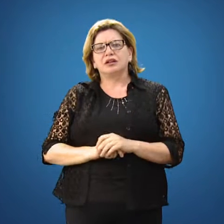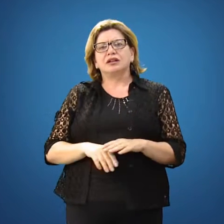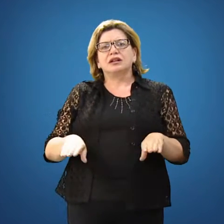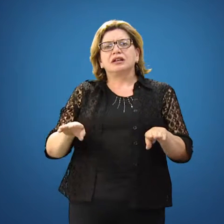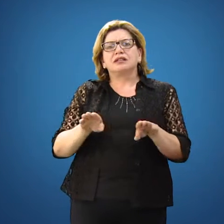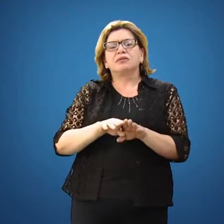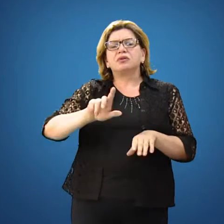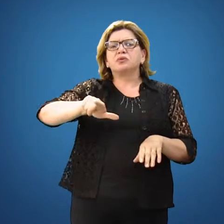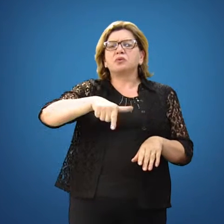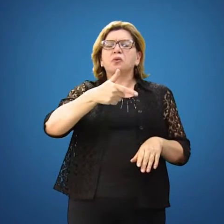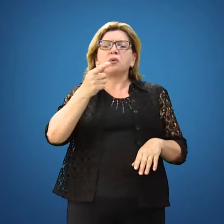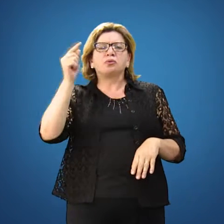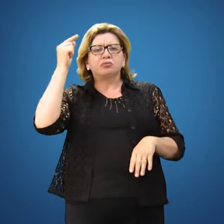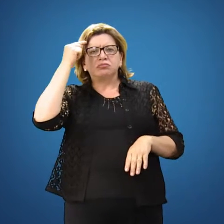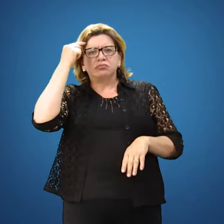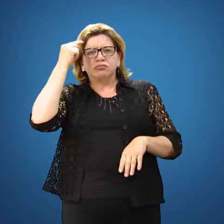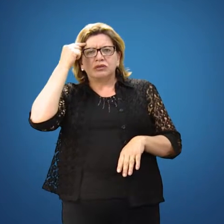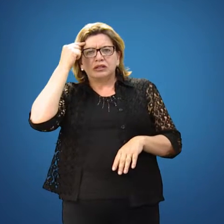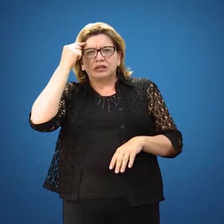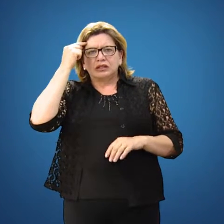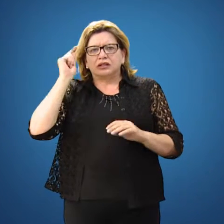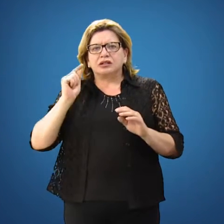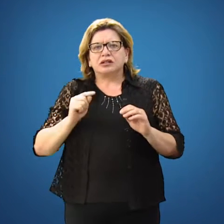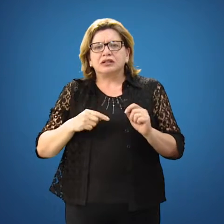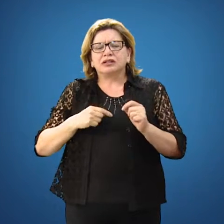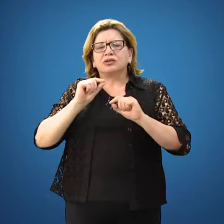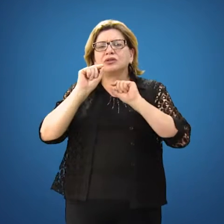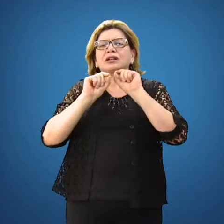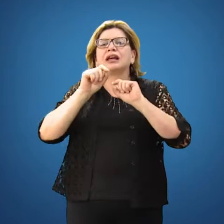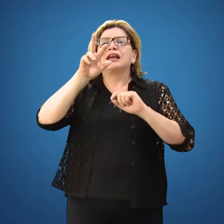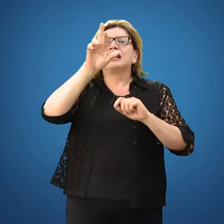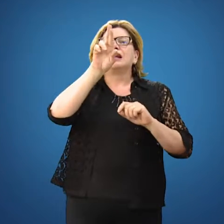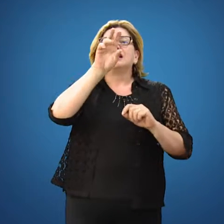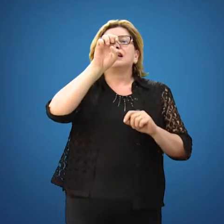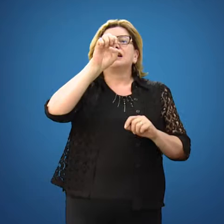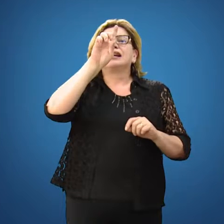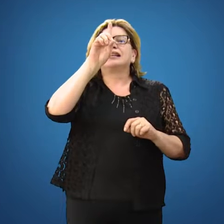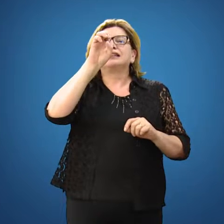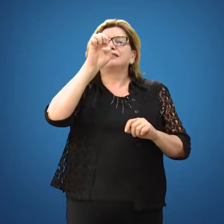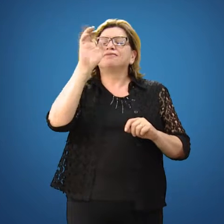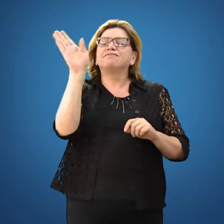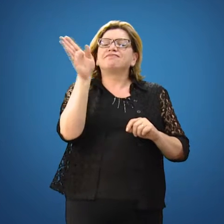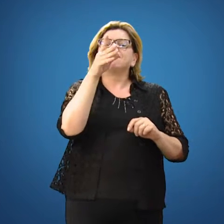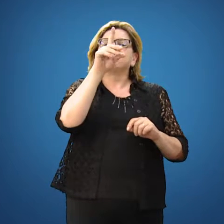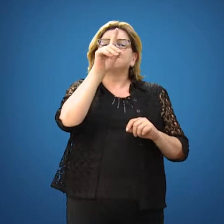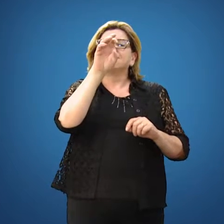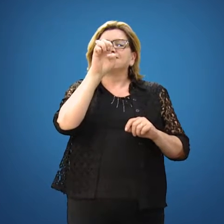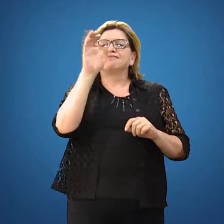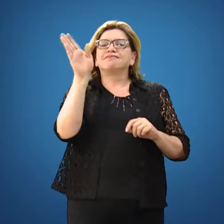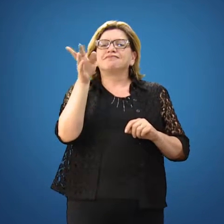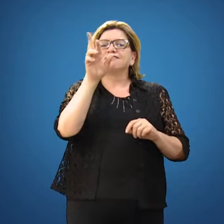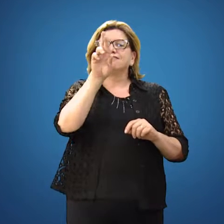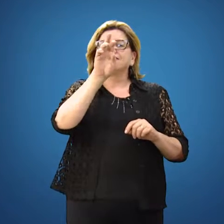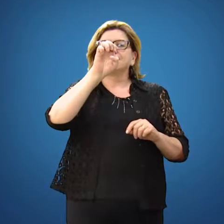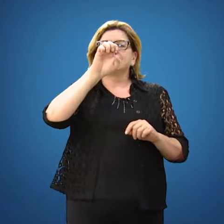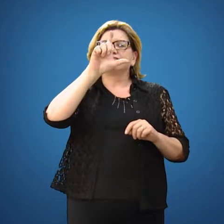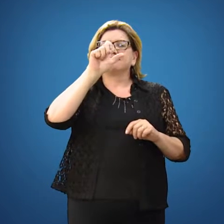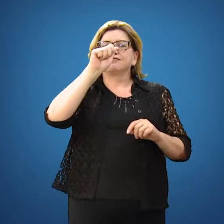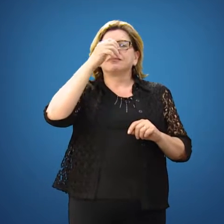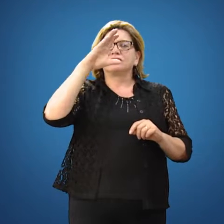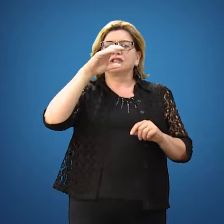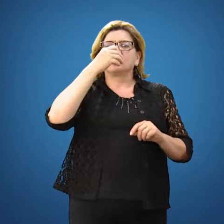pressuposto é a rede de relações. Então, nós sabemos que mesmo Pierre Levy e